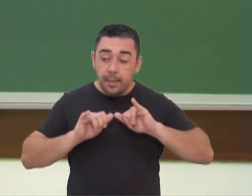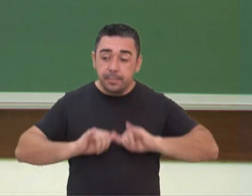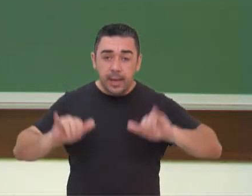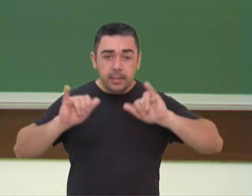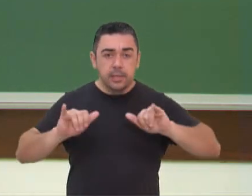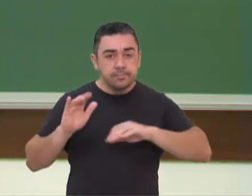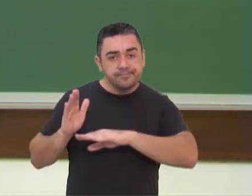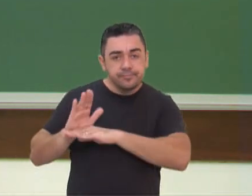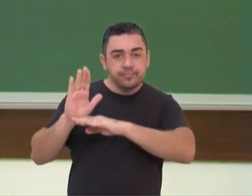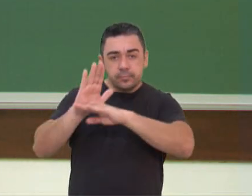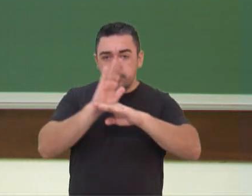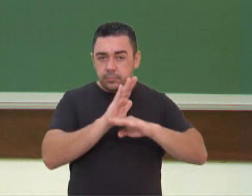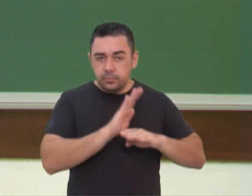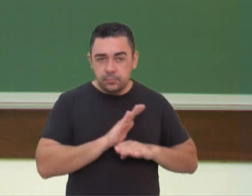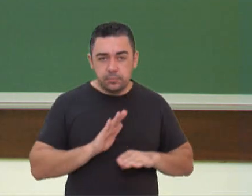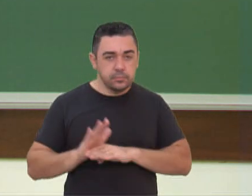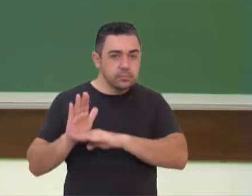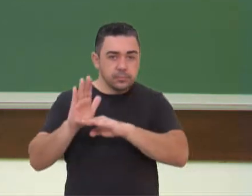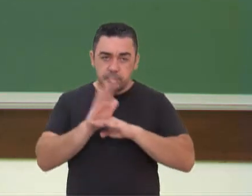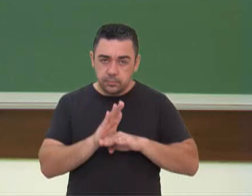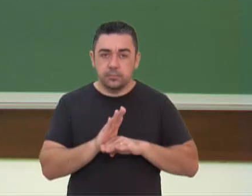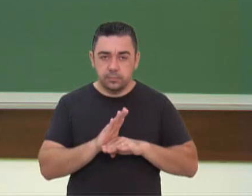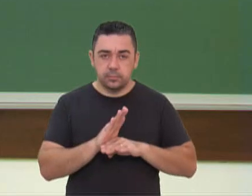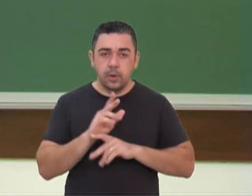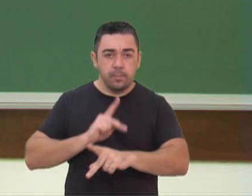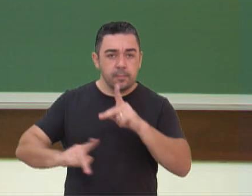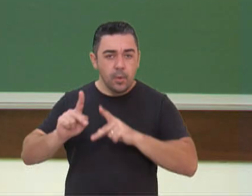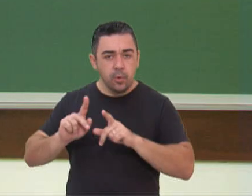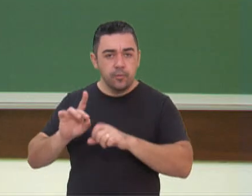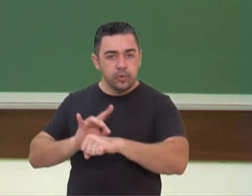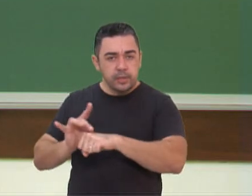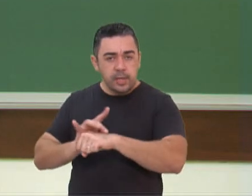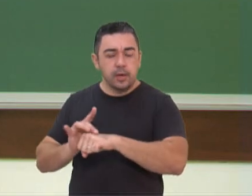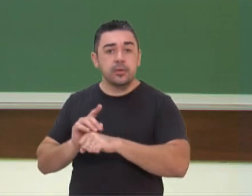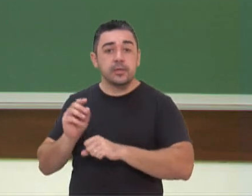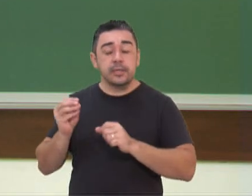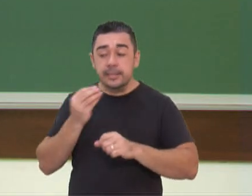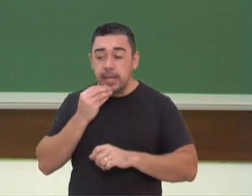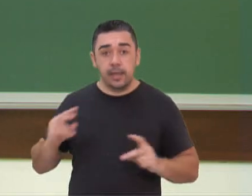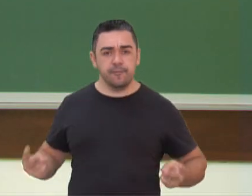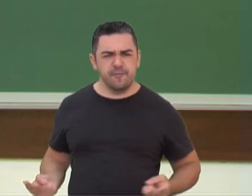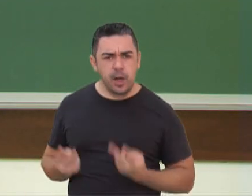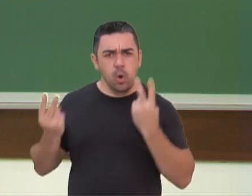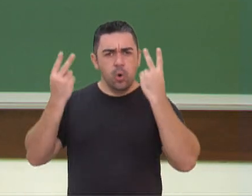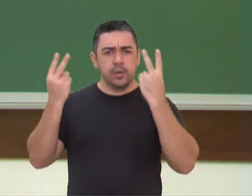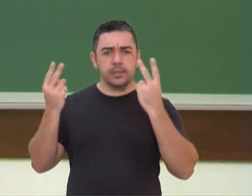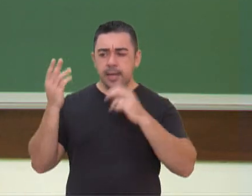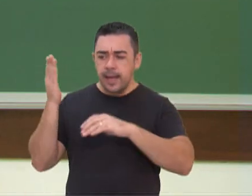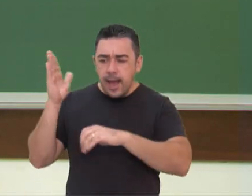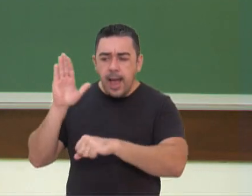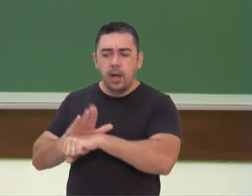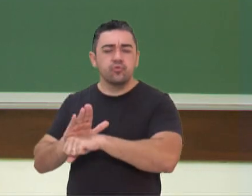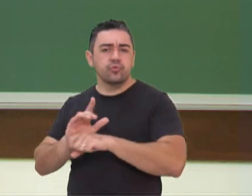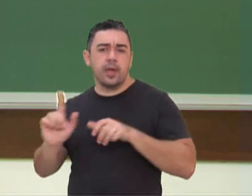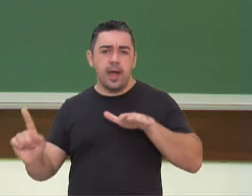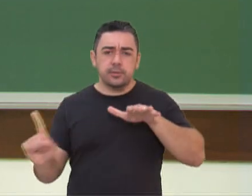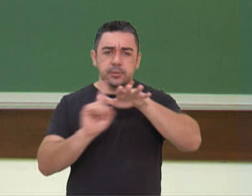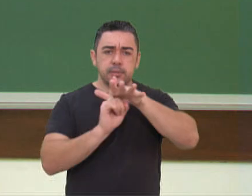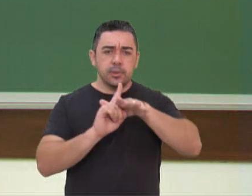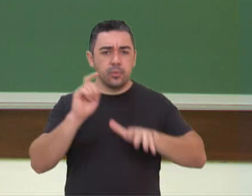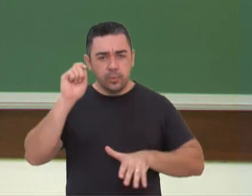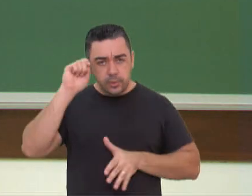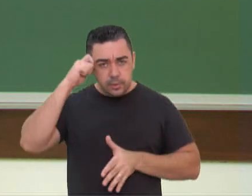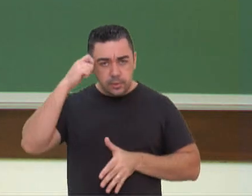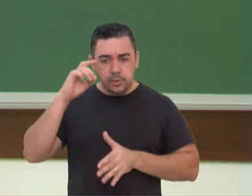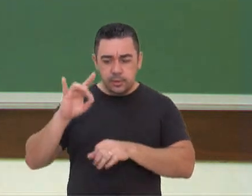de serviço, é uma imprensa que tenta valorizar e tenta ajudar, principalmente, a inserção do negro na